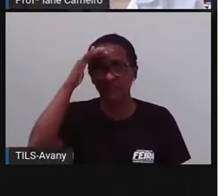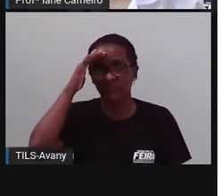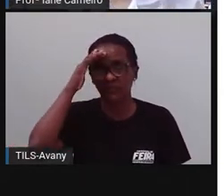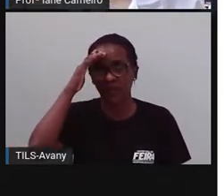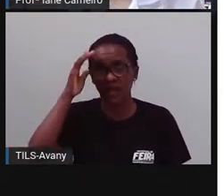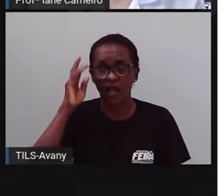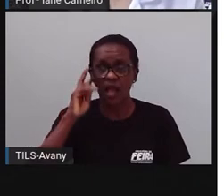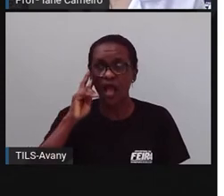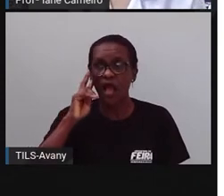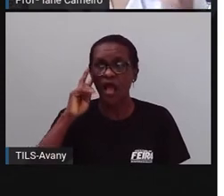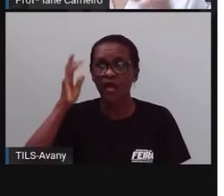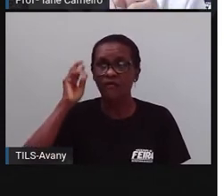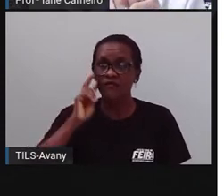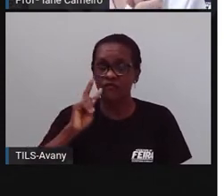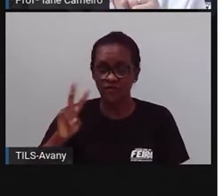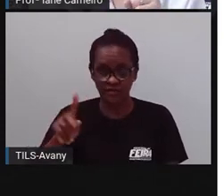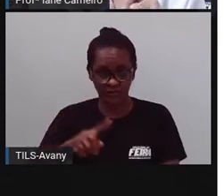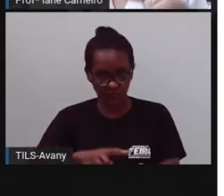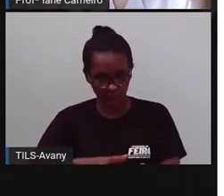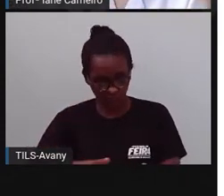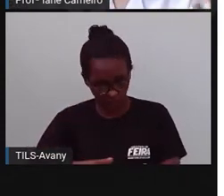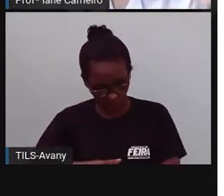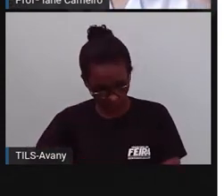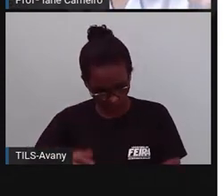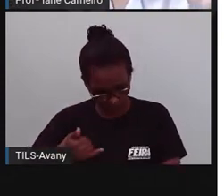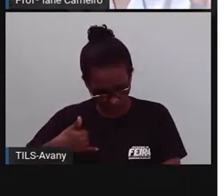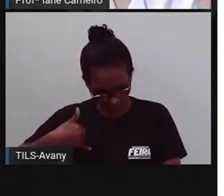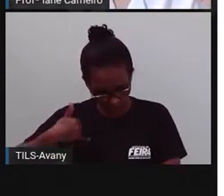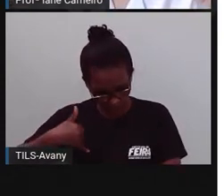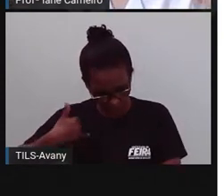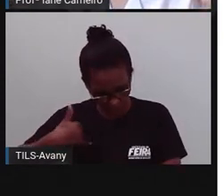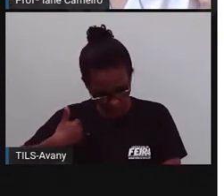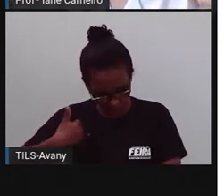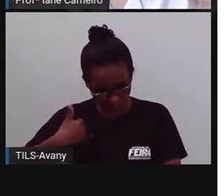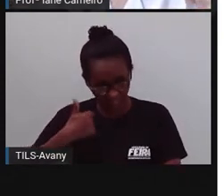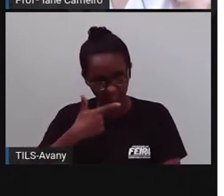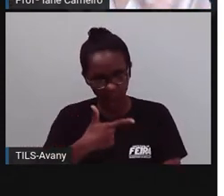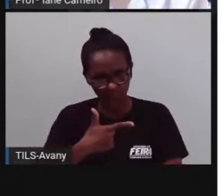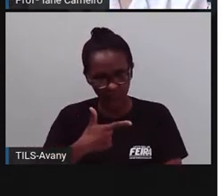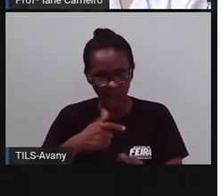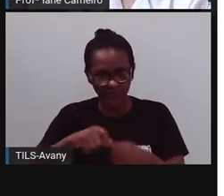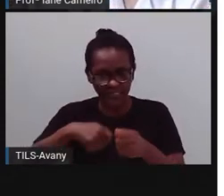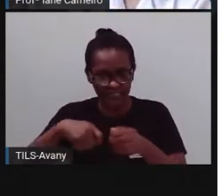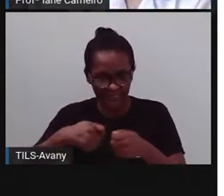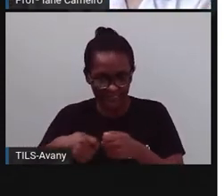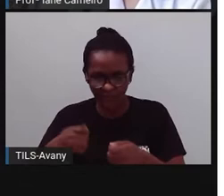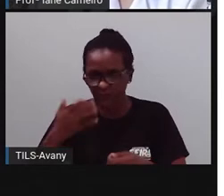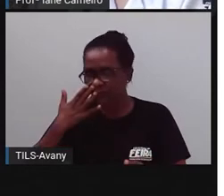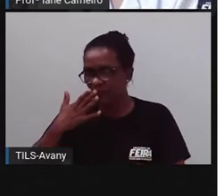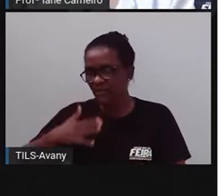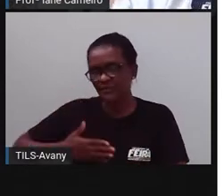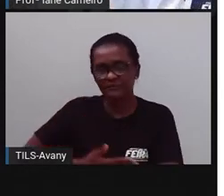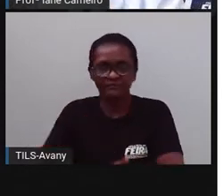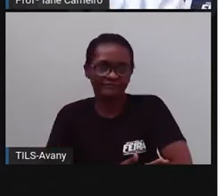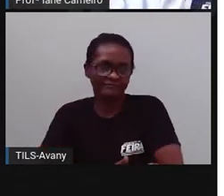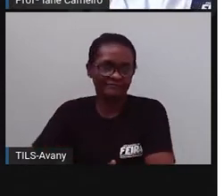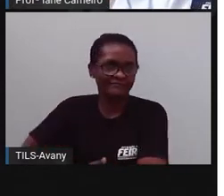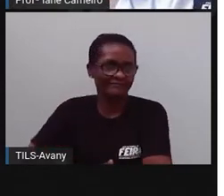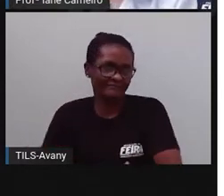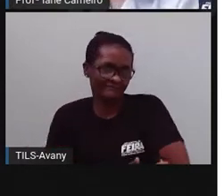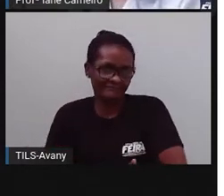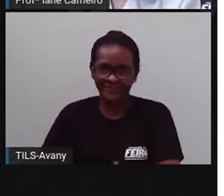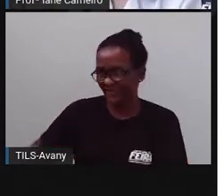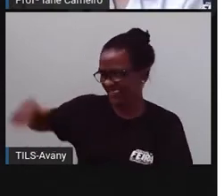for levar um presentinho para Maria Eduarda já vai saber qual é o tipo de presente que ele vai comprar né Não pode ser um presente para uma criança de